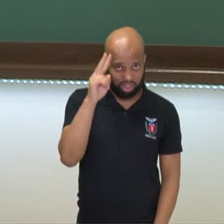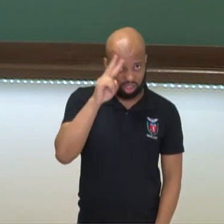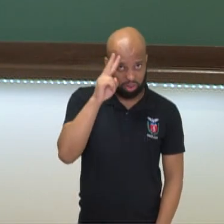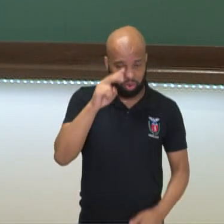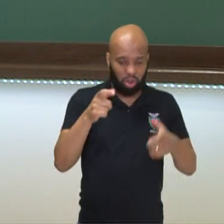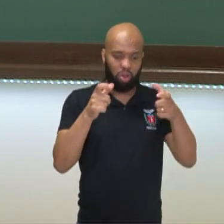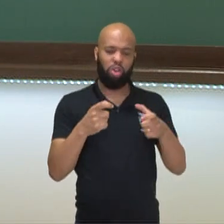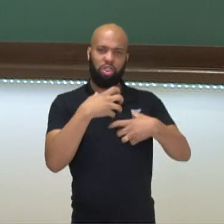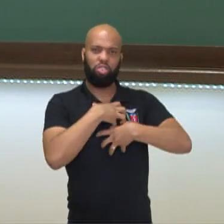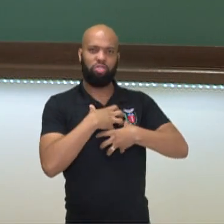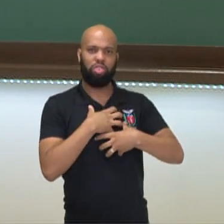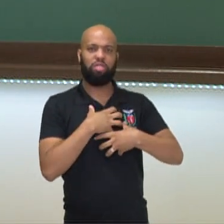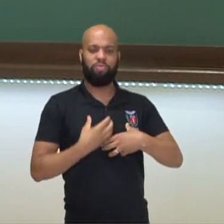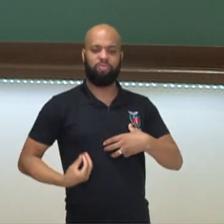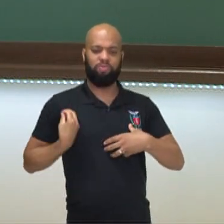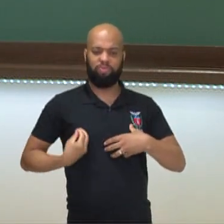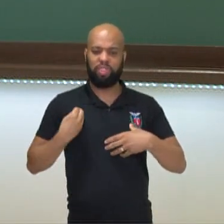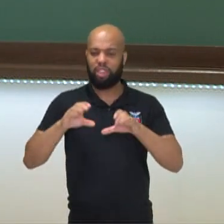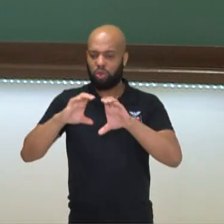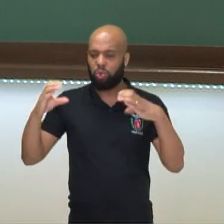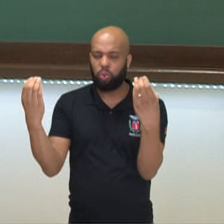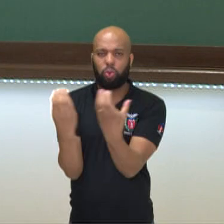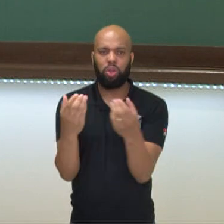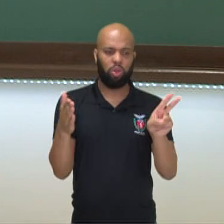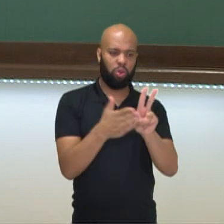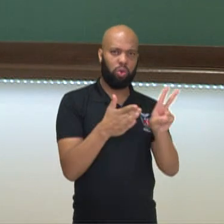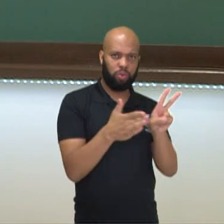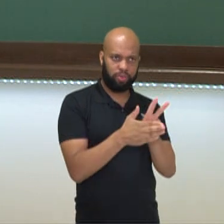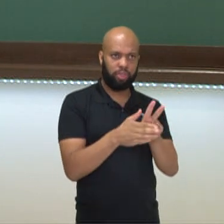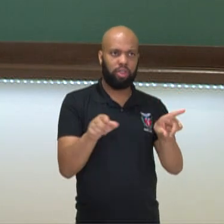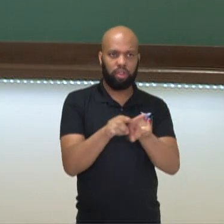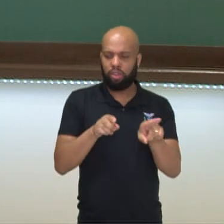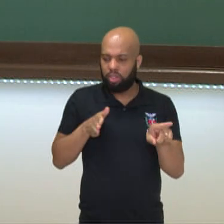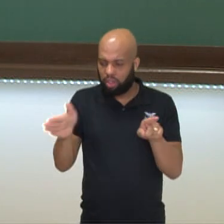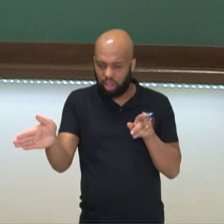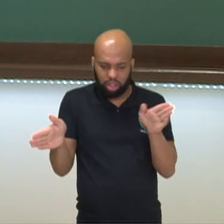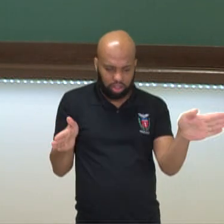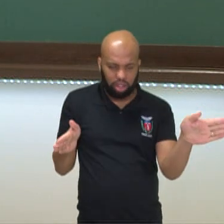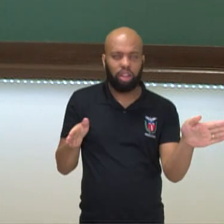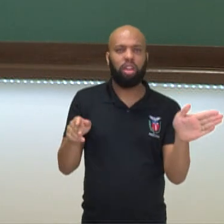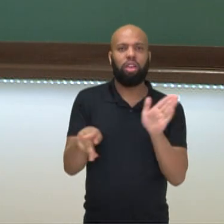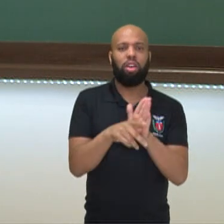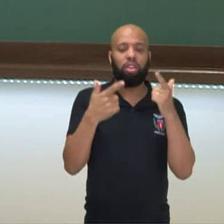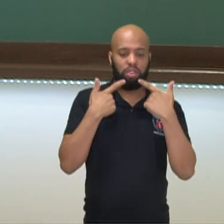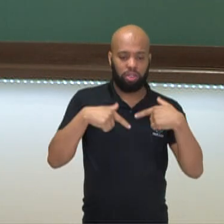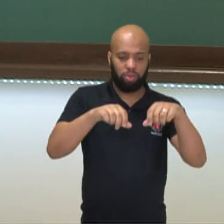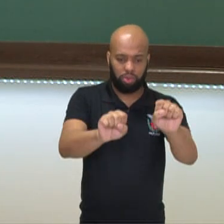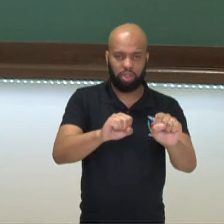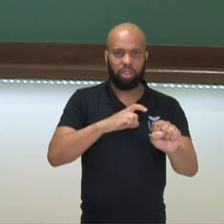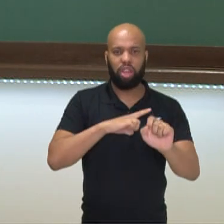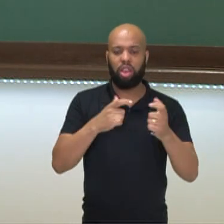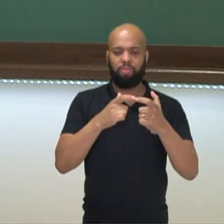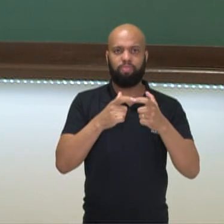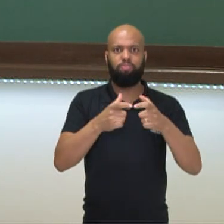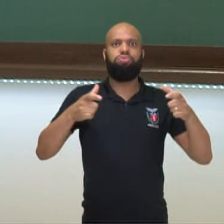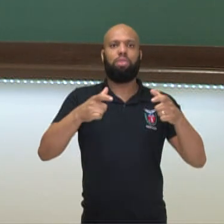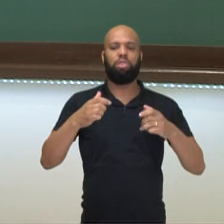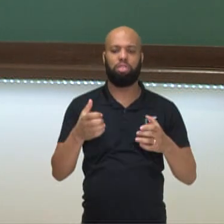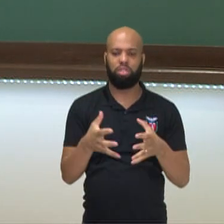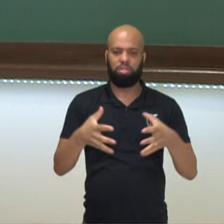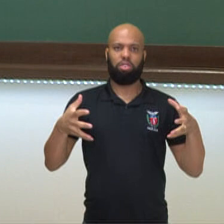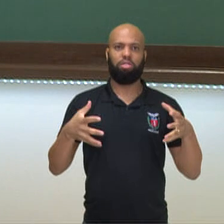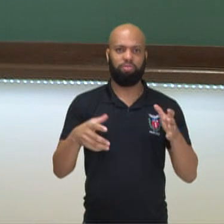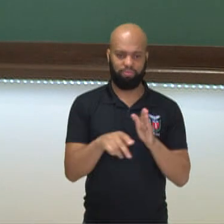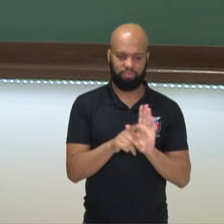indígenas, e principalmente os dois troncos linguísticos aqui das maiores tribos indígenas do Brasil,